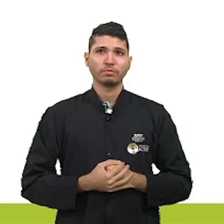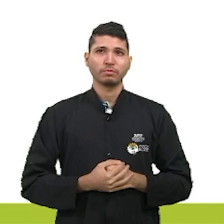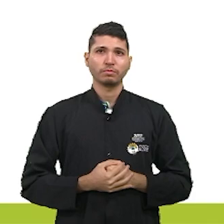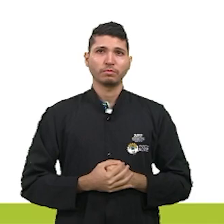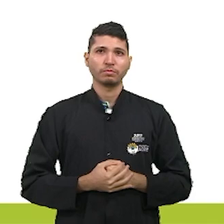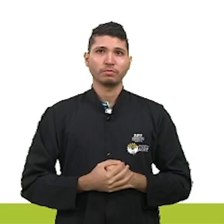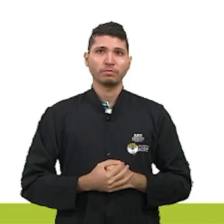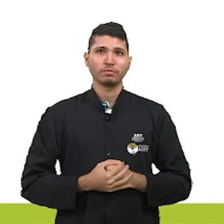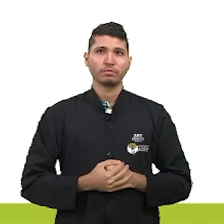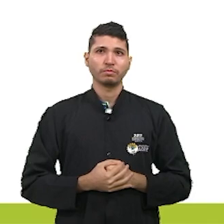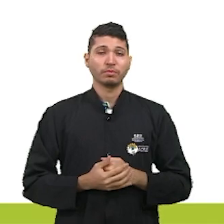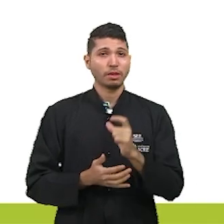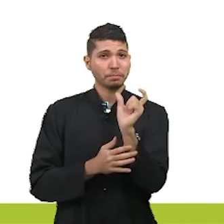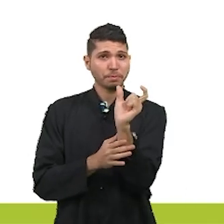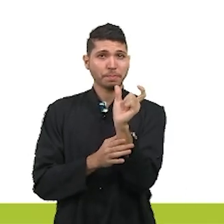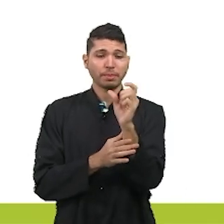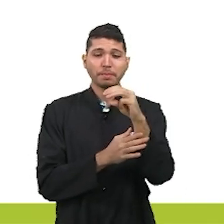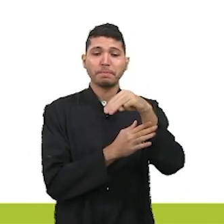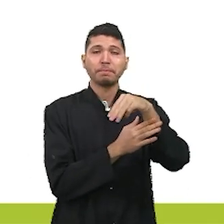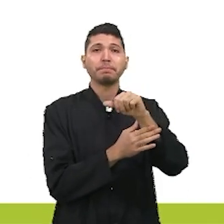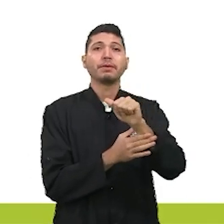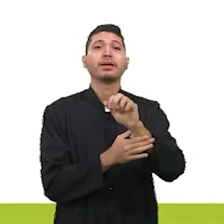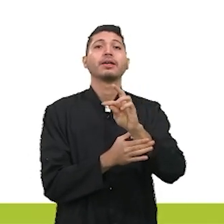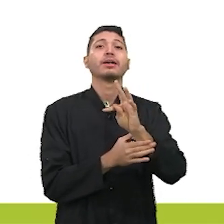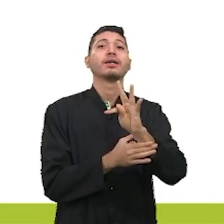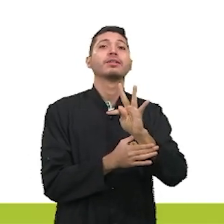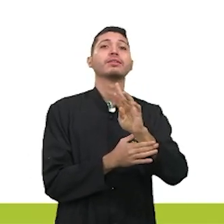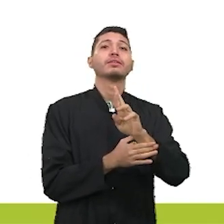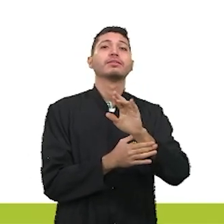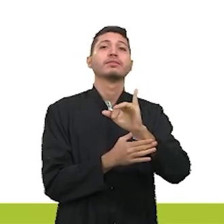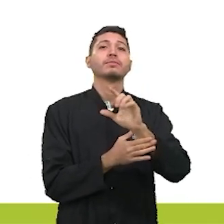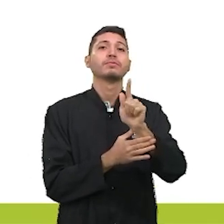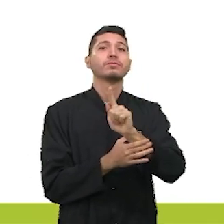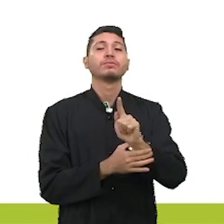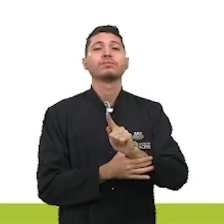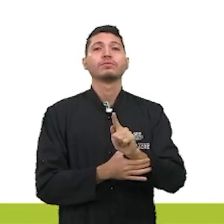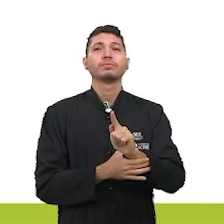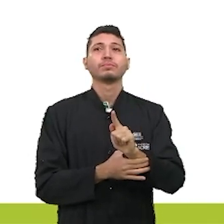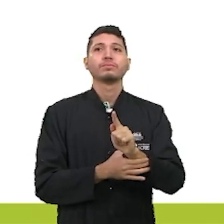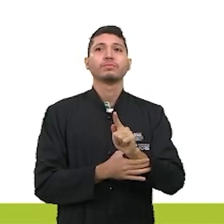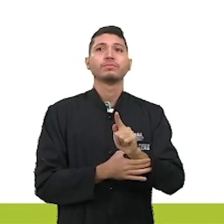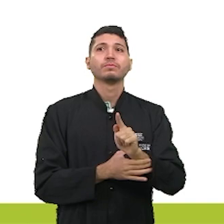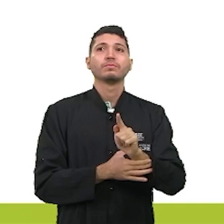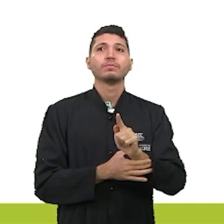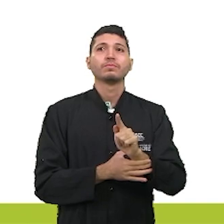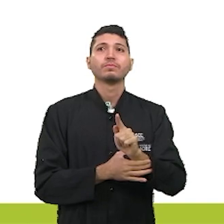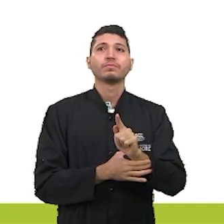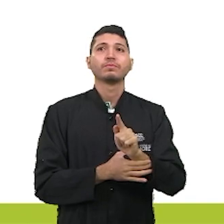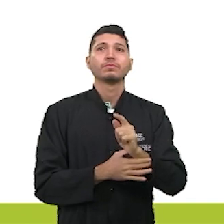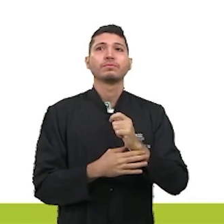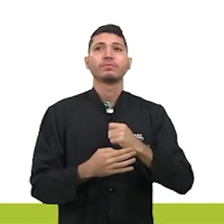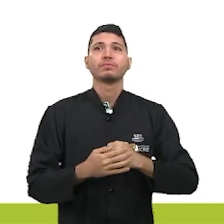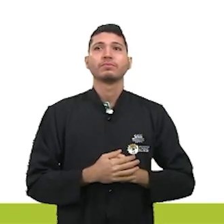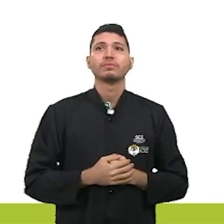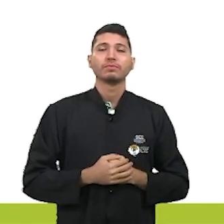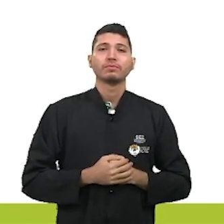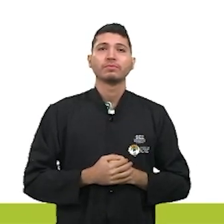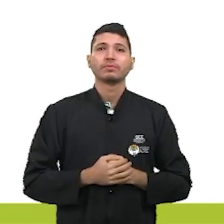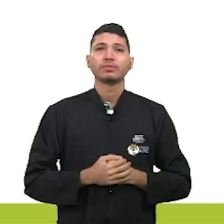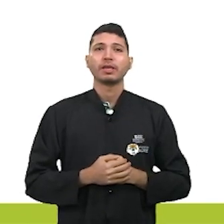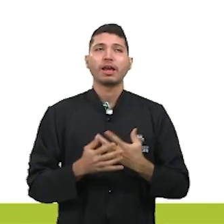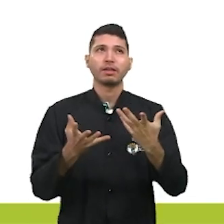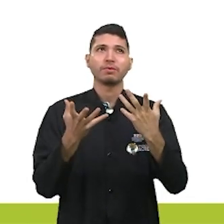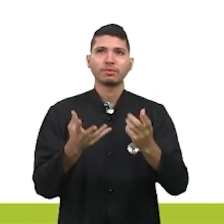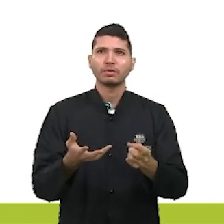Considere a palavra matriz. E agora, digamos que eu quero contar todos